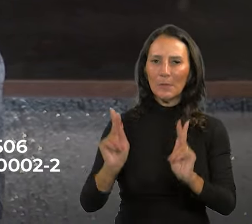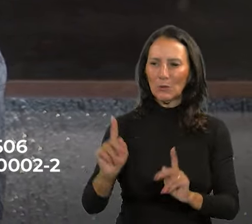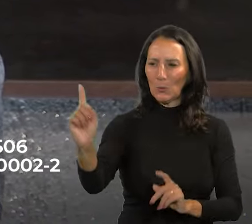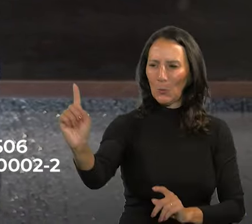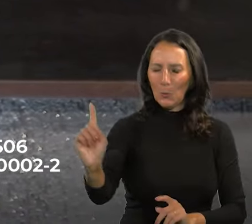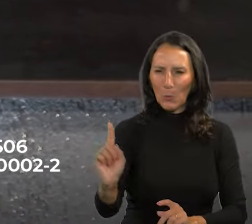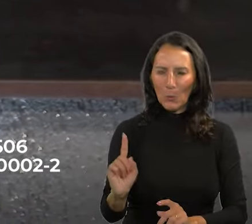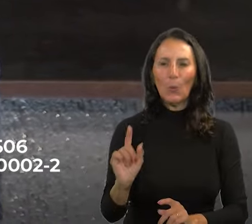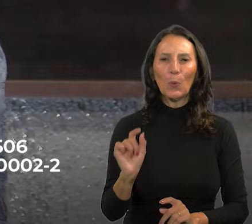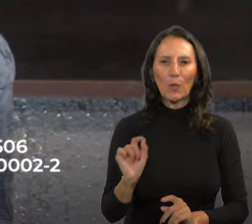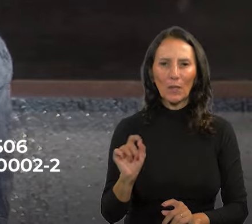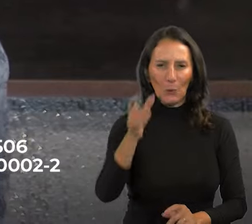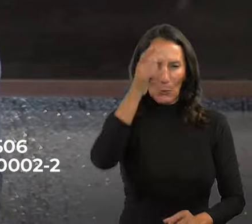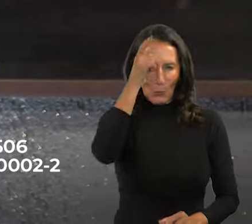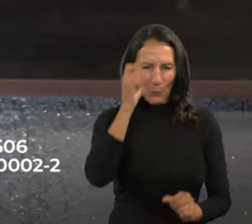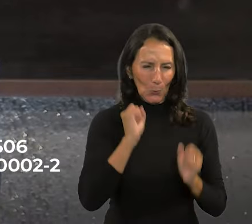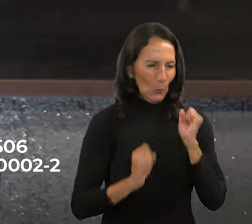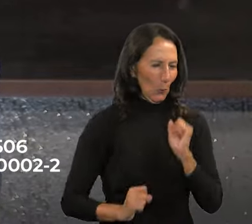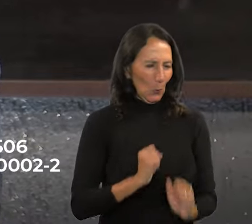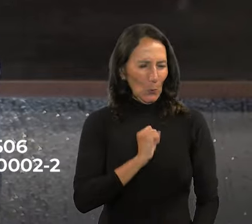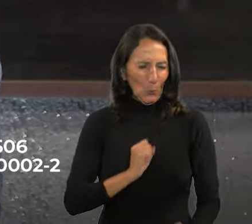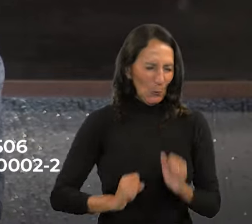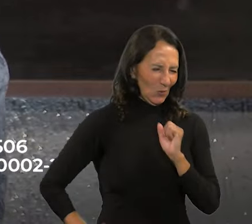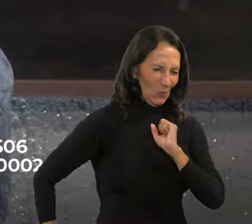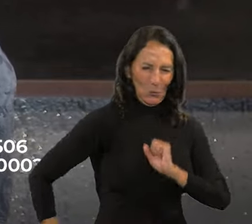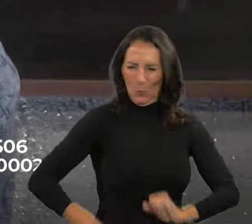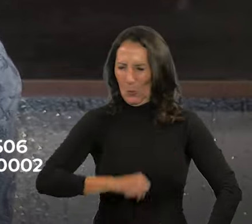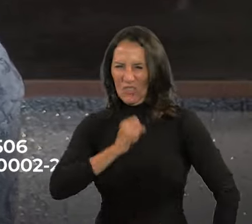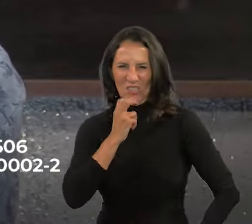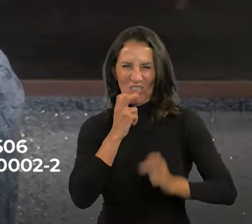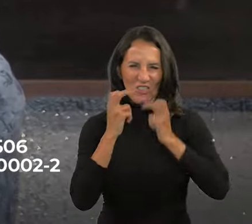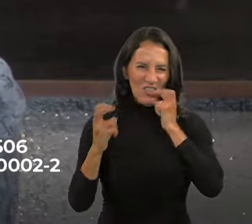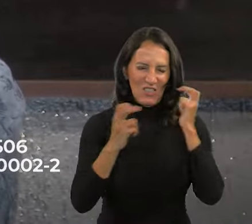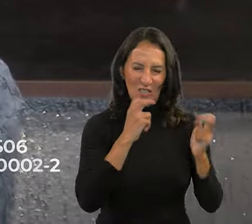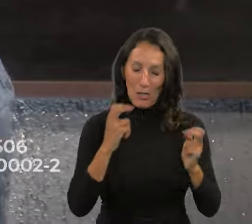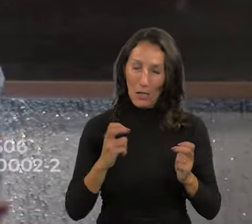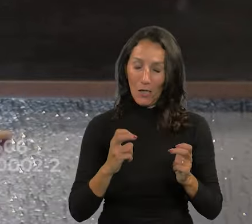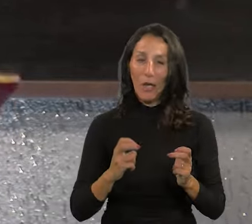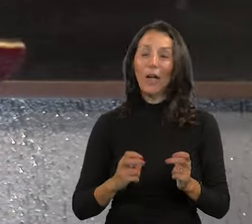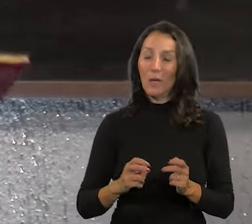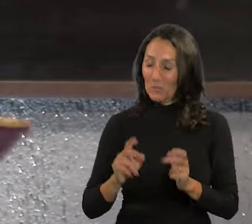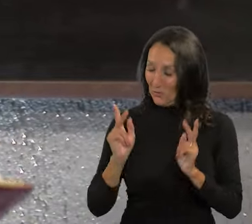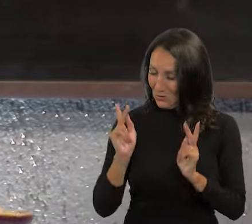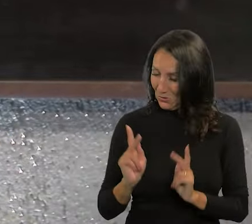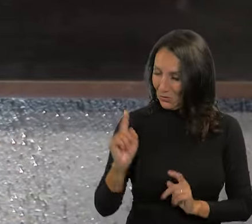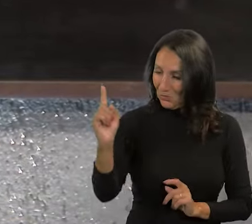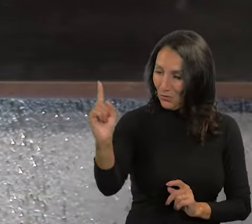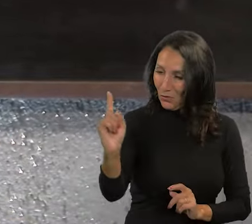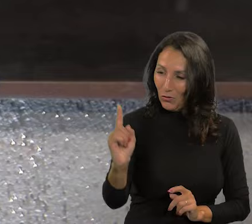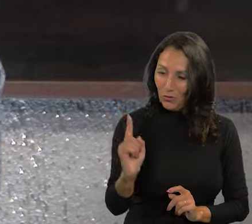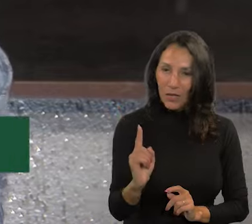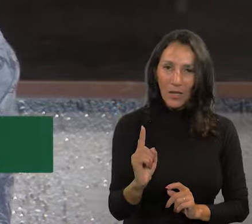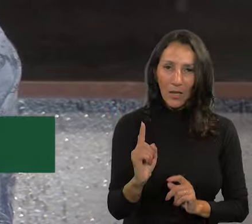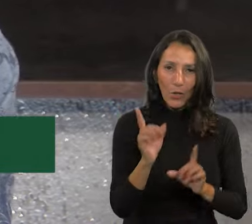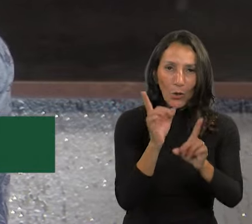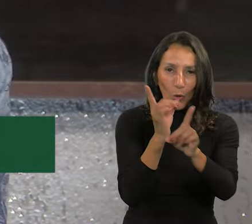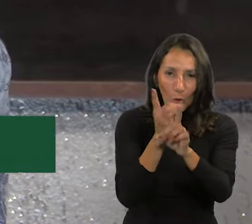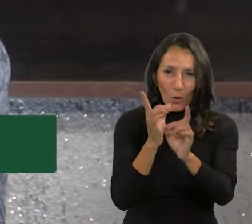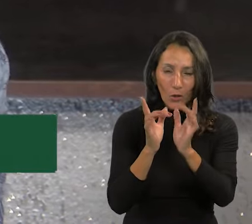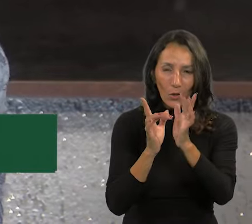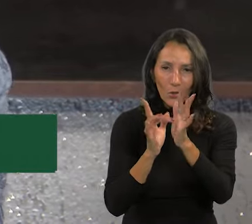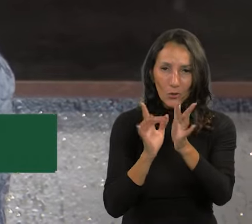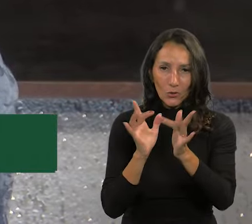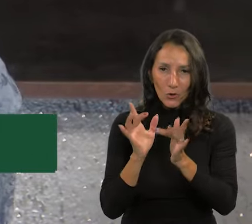pessoas possuídas por espíritos de enfermidades, as pessoas que vieram a ele com todo tipo